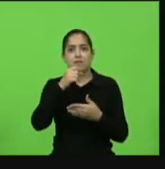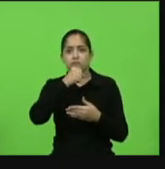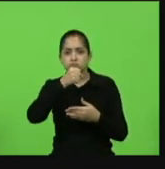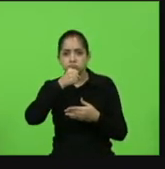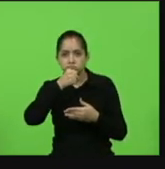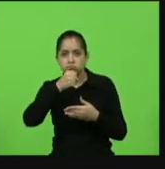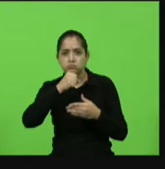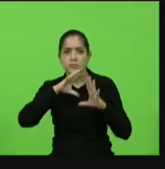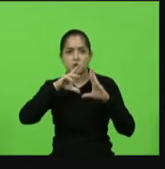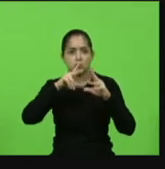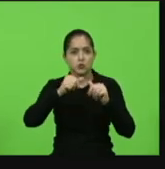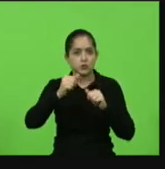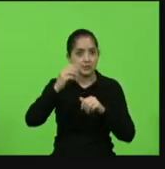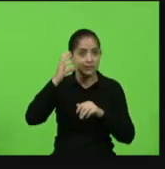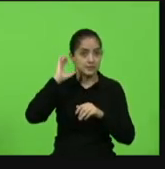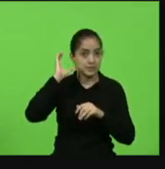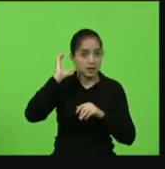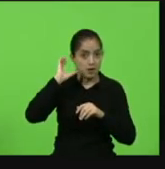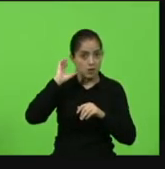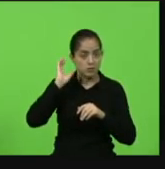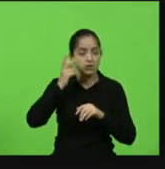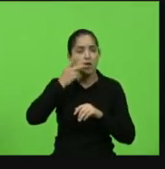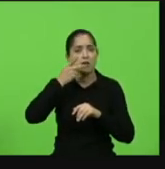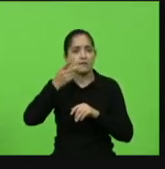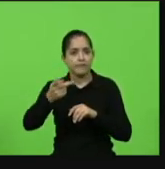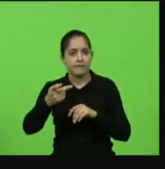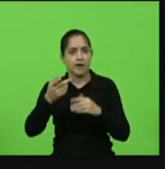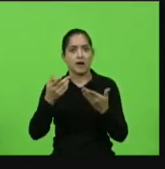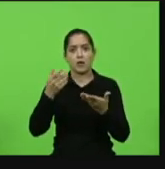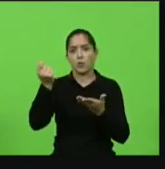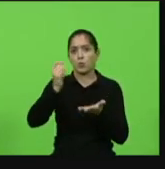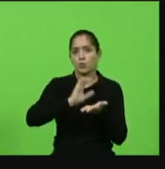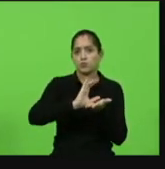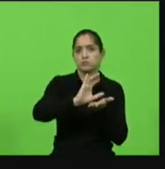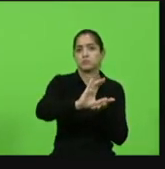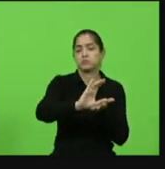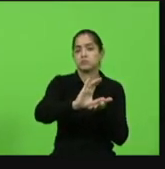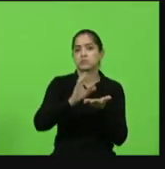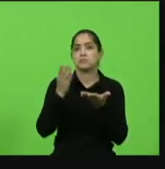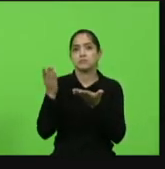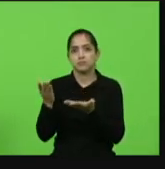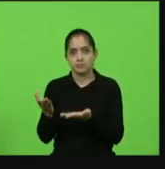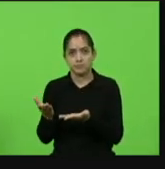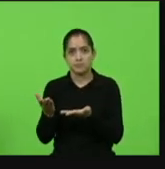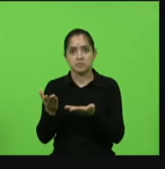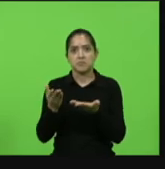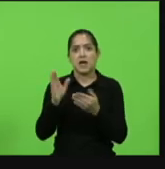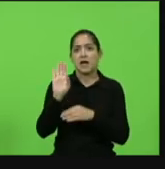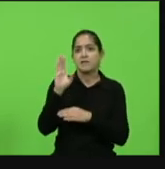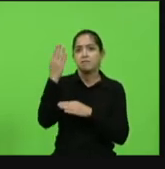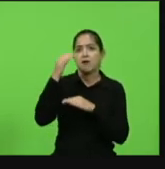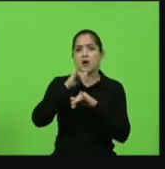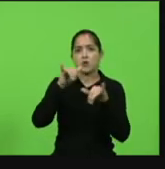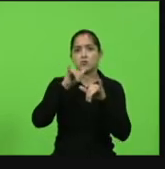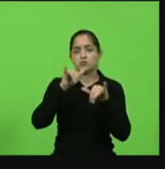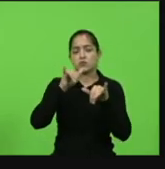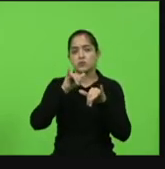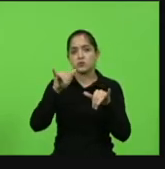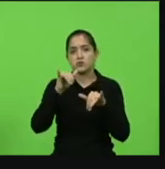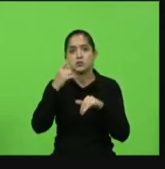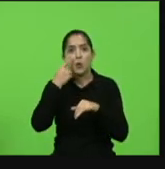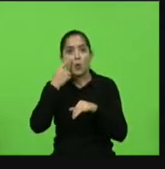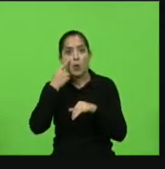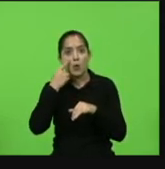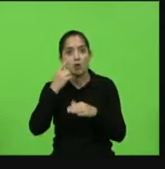as rádios e ele verbaliza, então, o investimento. E o deputado Felipe Esteve é uma fake news, porque olha o investimento que nós